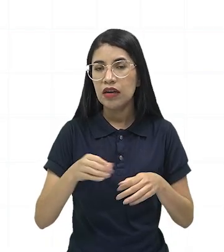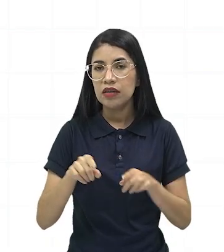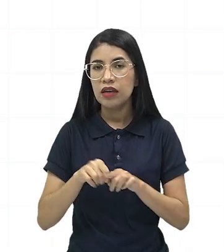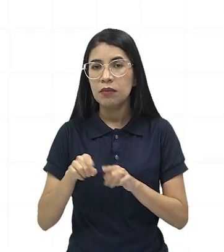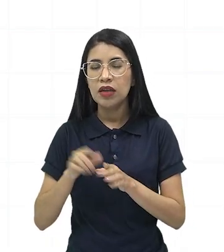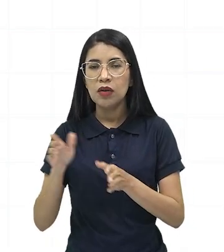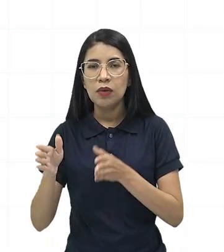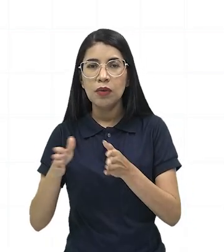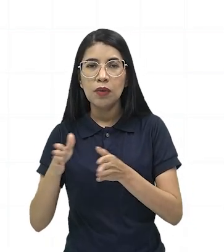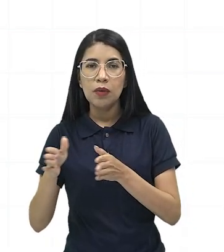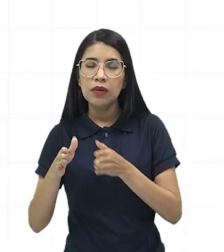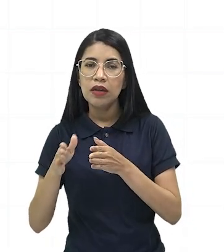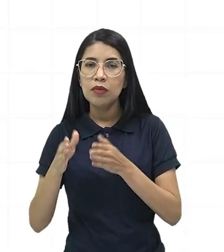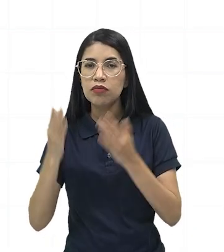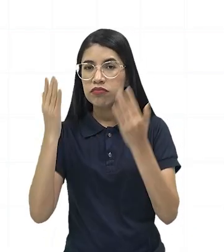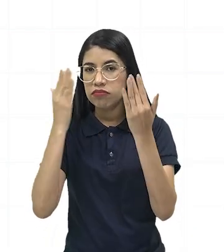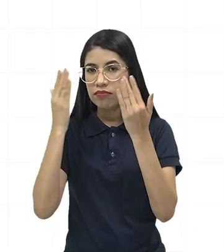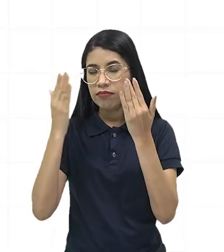psicológico.